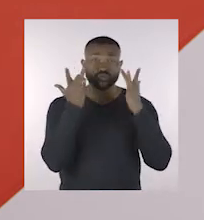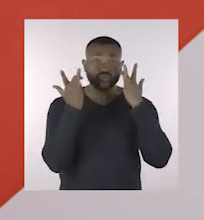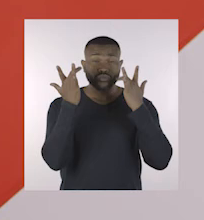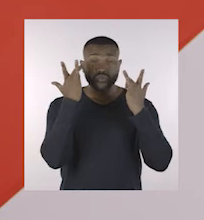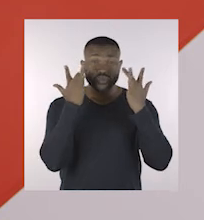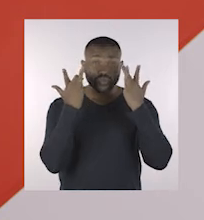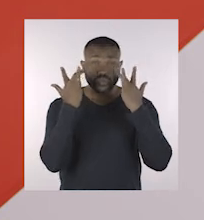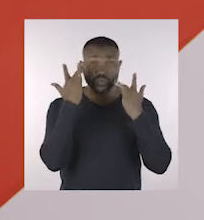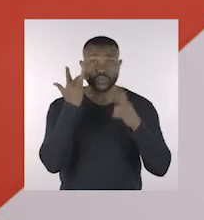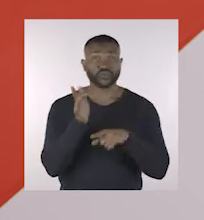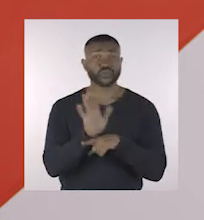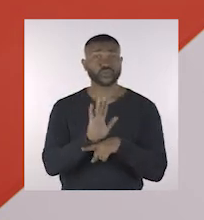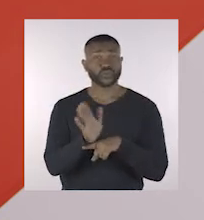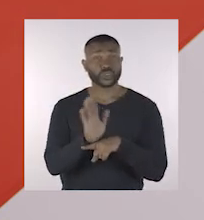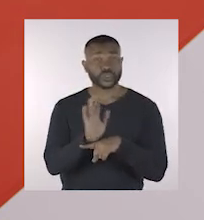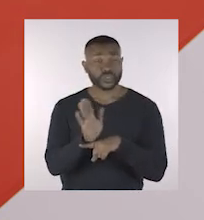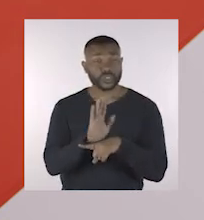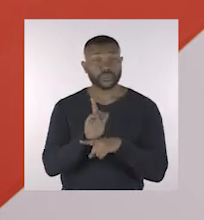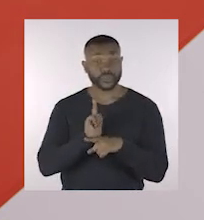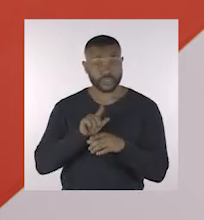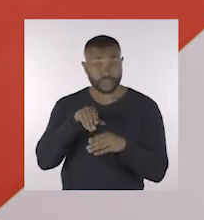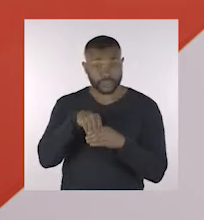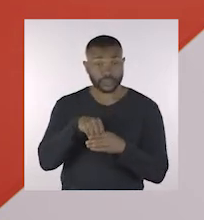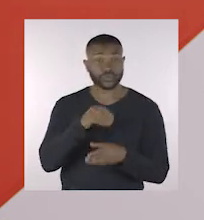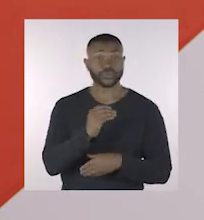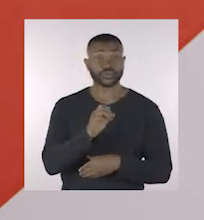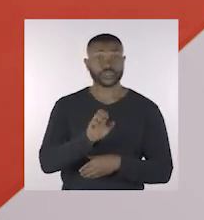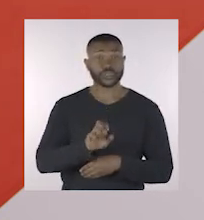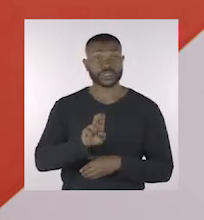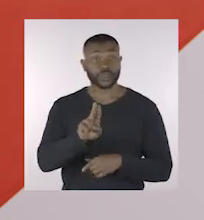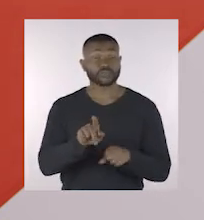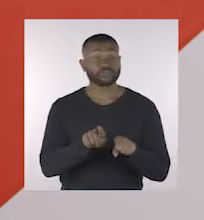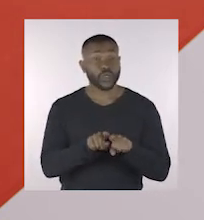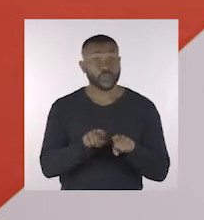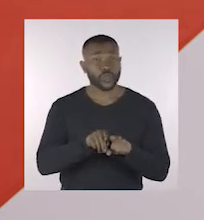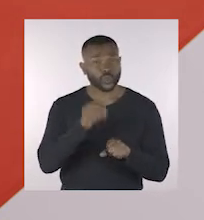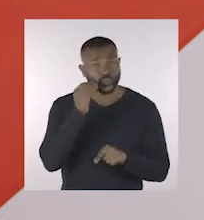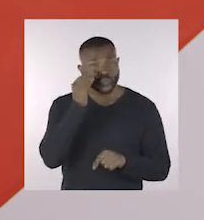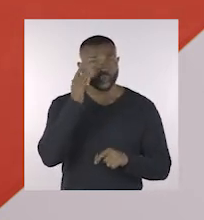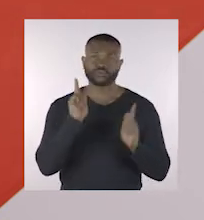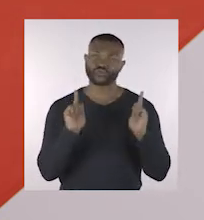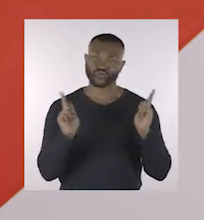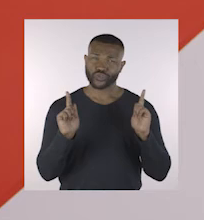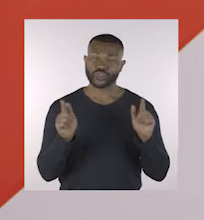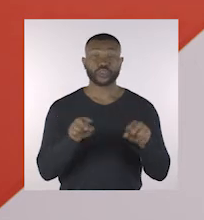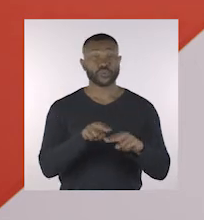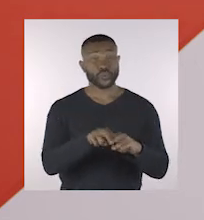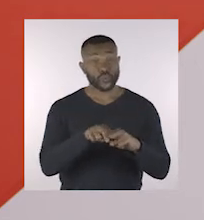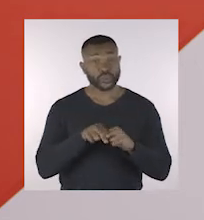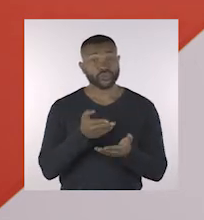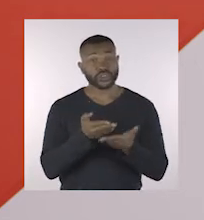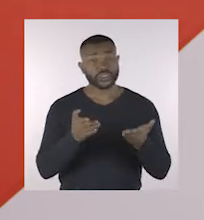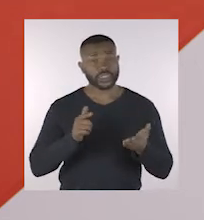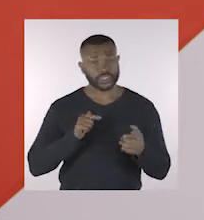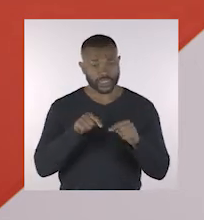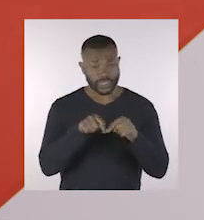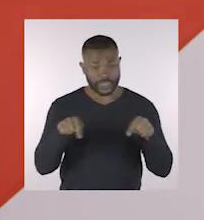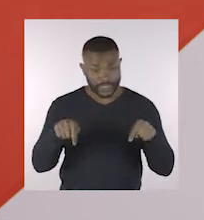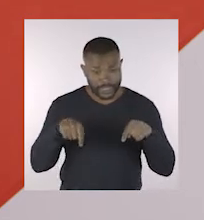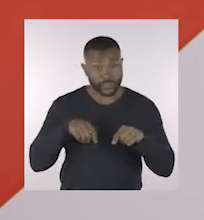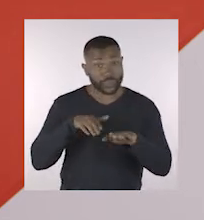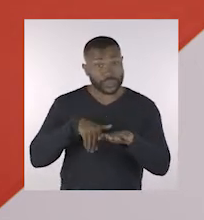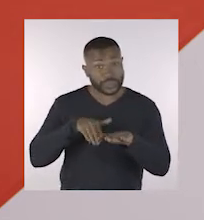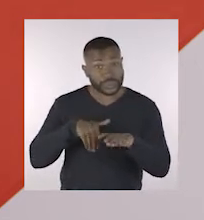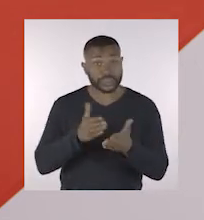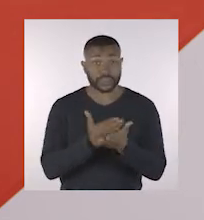questão dos teatros dos cinemas na dentro do céu e também com cultura e lazer por isso também relação a você